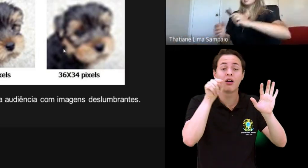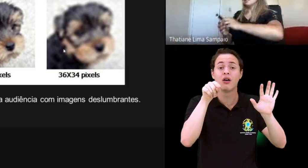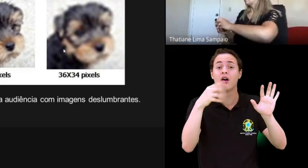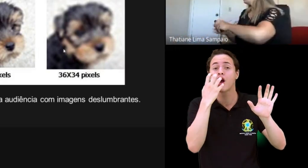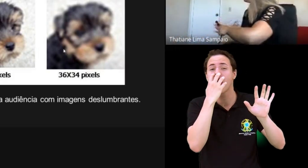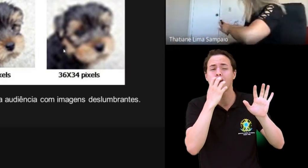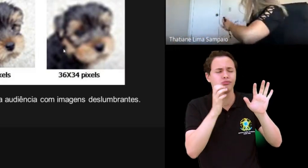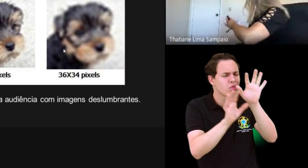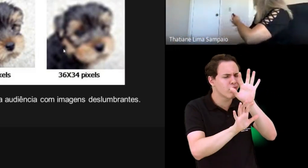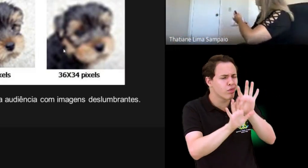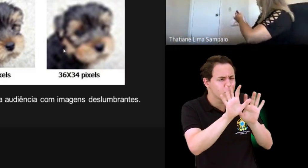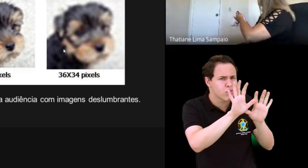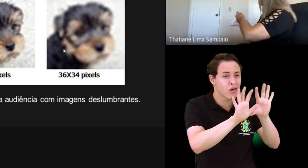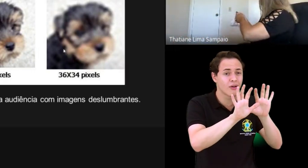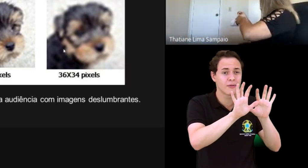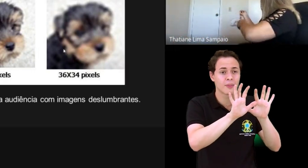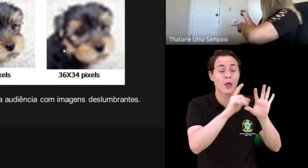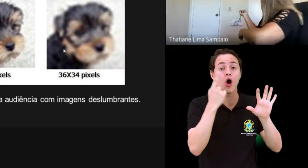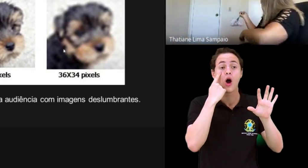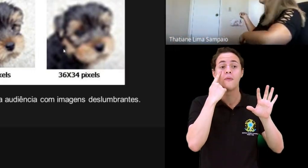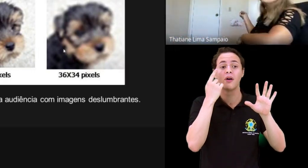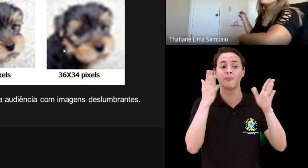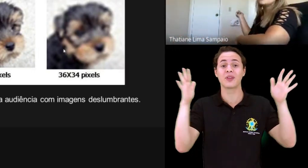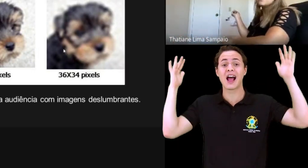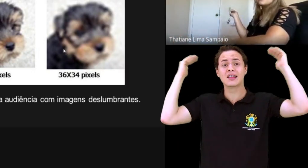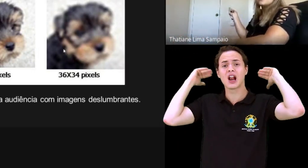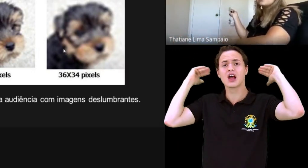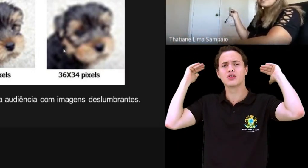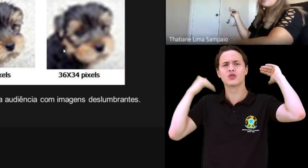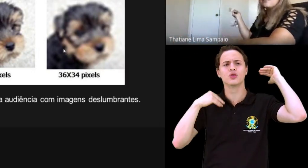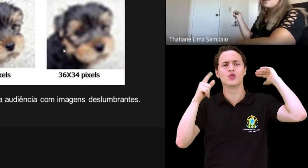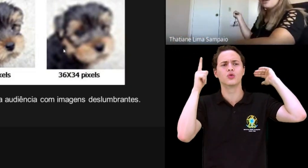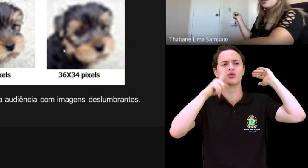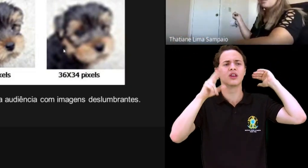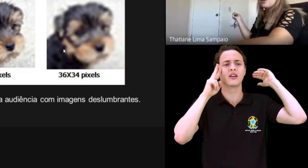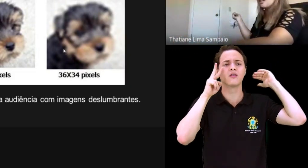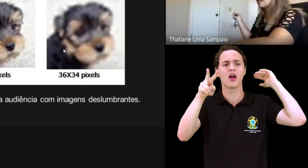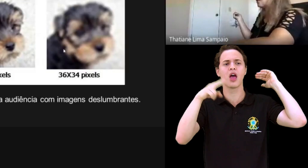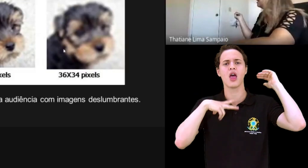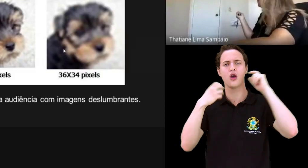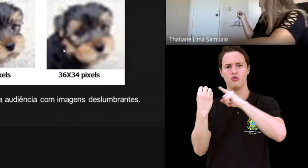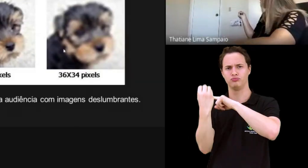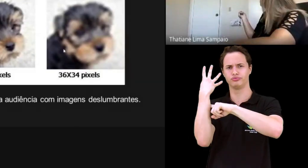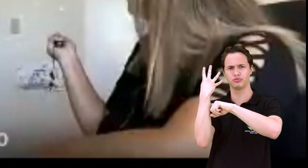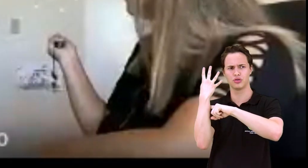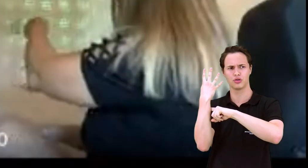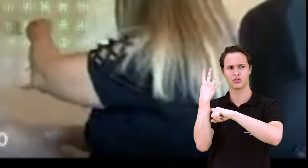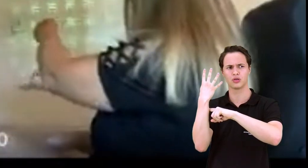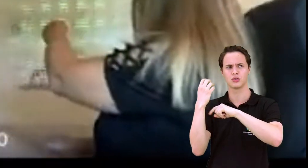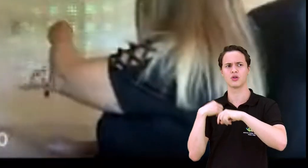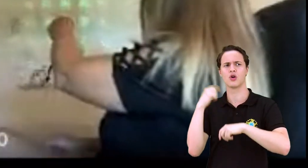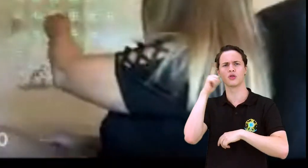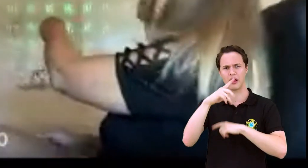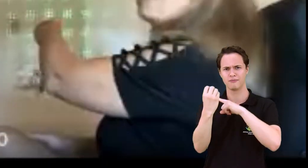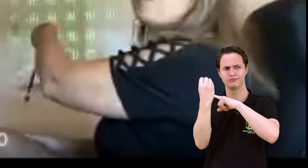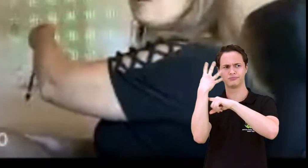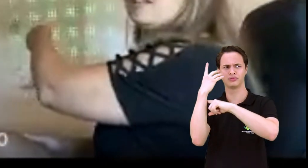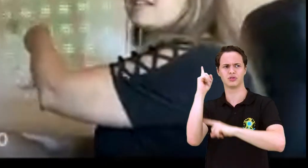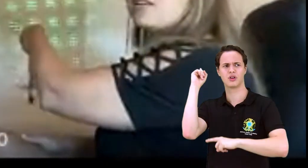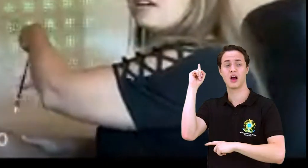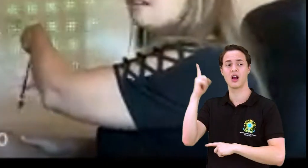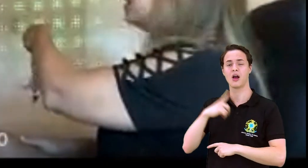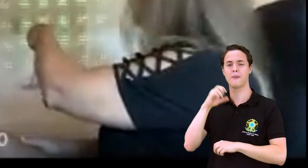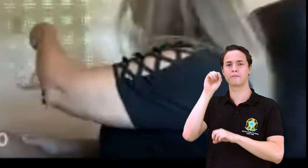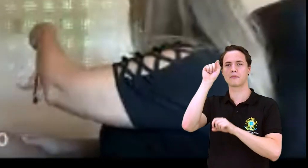cachorrinho ali atrás. Aqui atrás de mim, vê se vocês conseguem ver o que eu estou projetando ali na parede. Olha lá como é que estão as